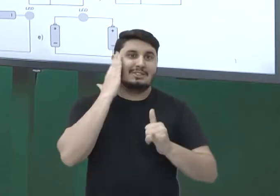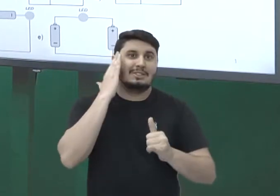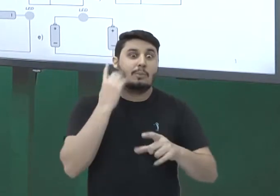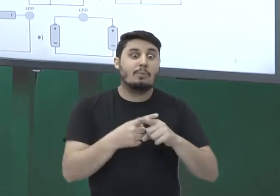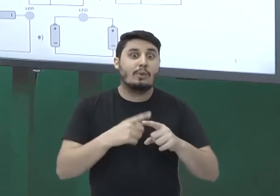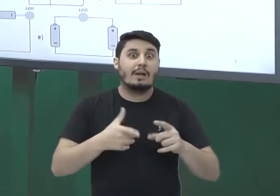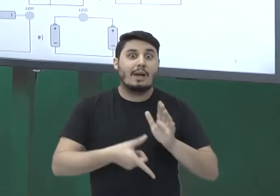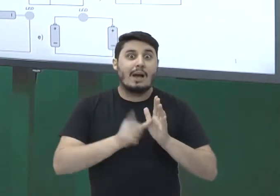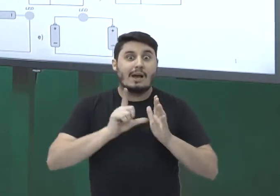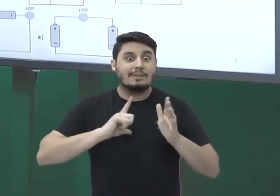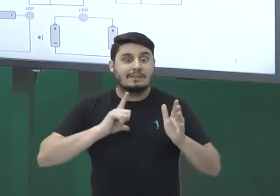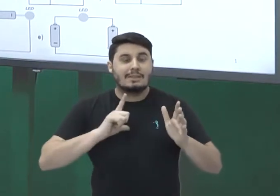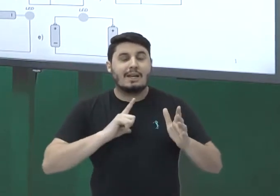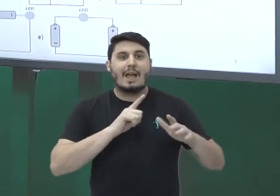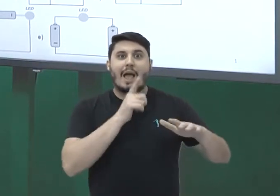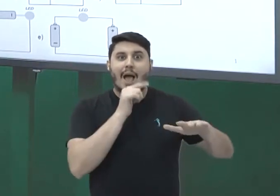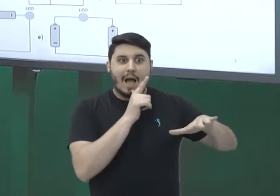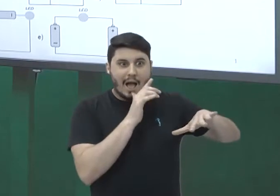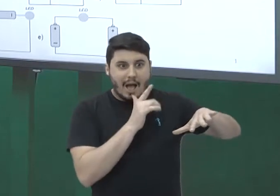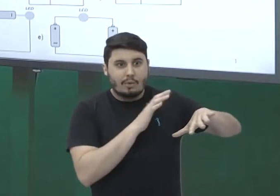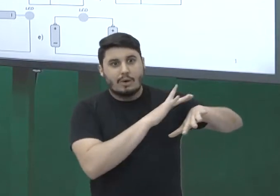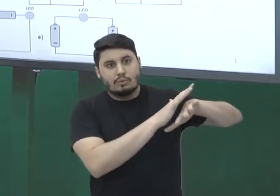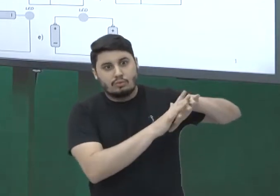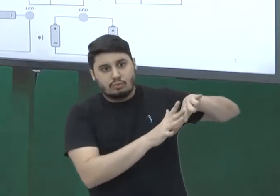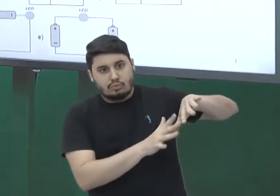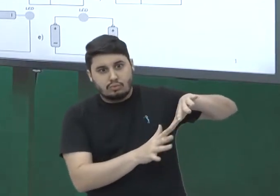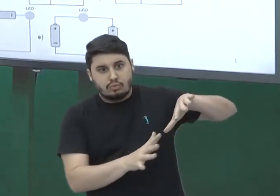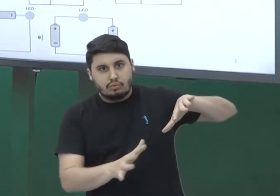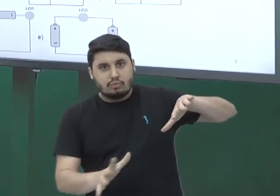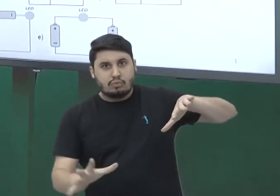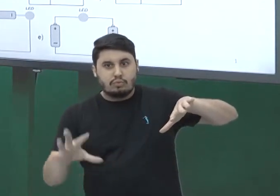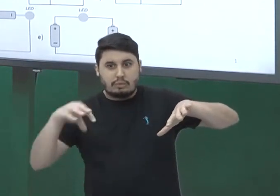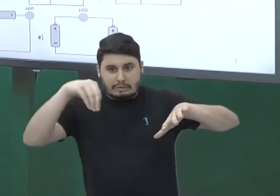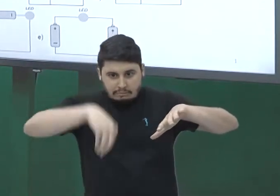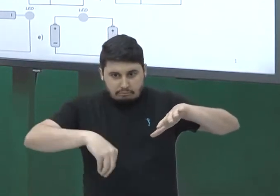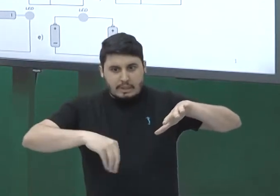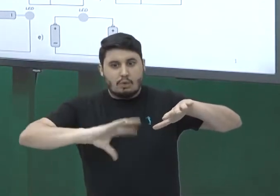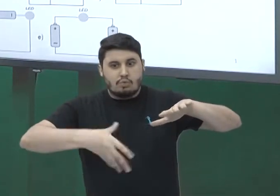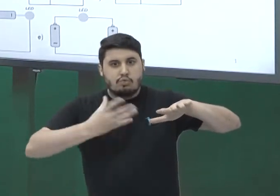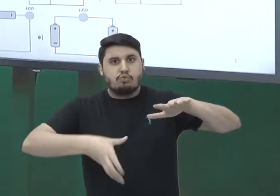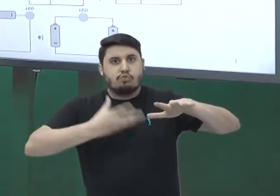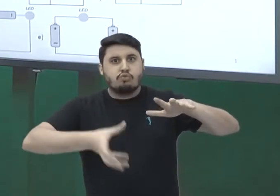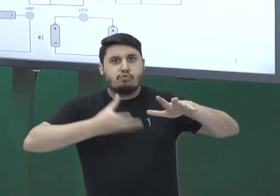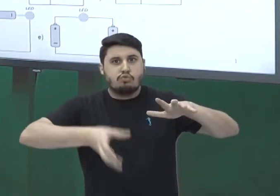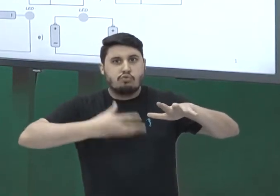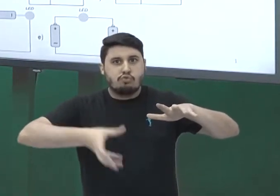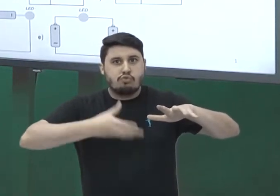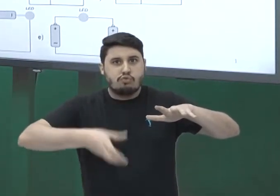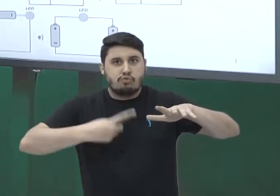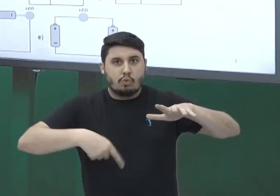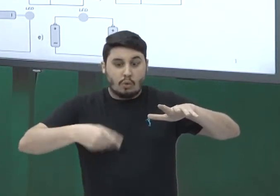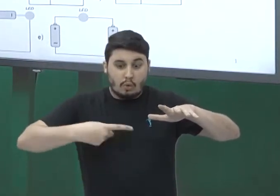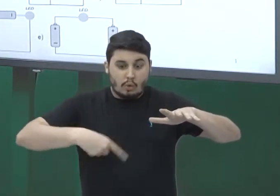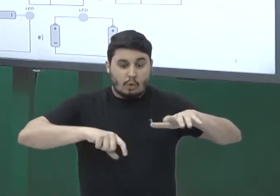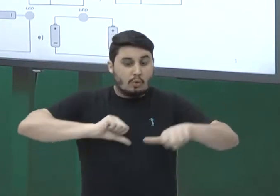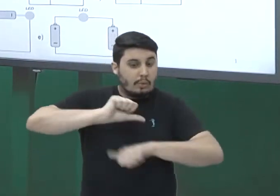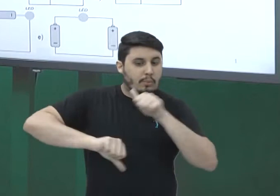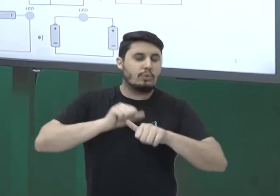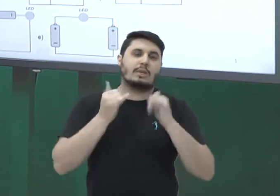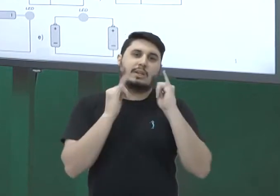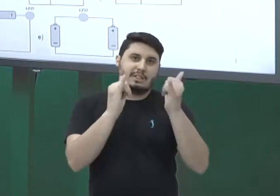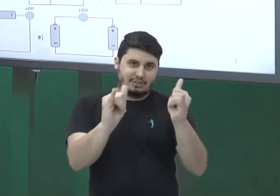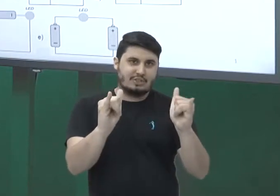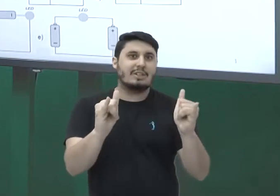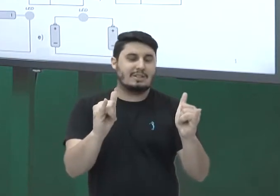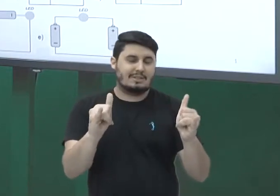turbinas, lá possuem ímãs, possuem fios condutores. Você consegue, então, transformar um tipo de energia em outro, ou